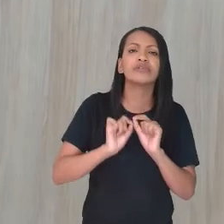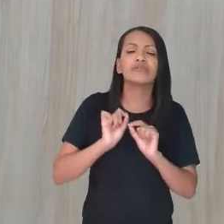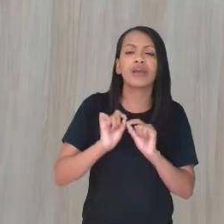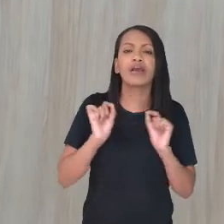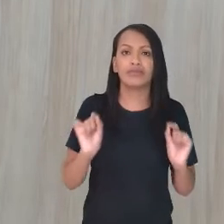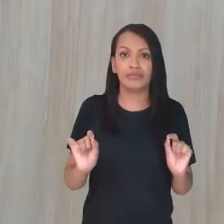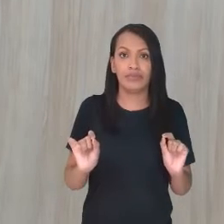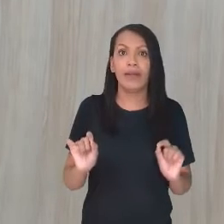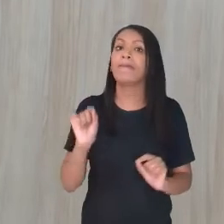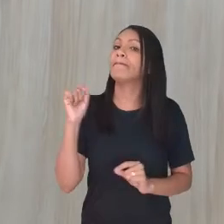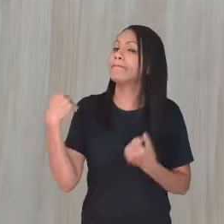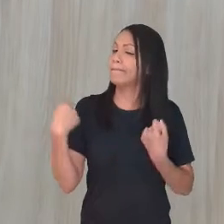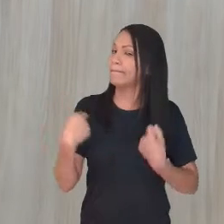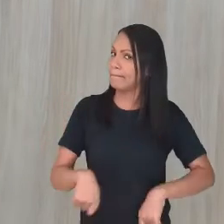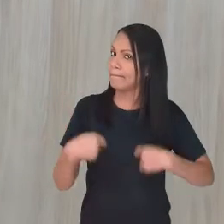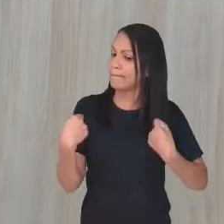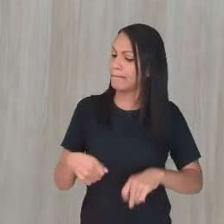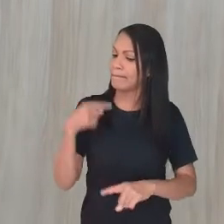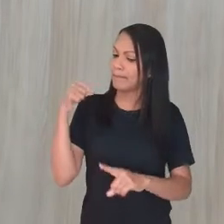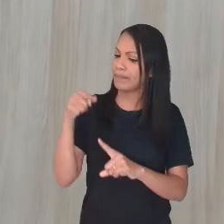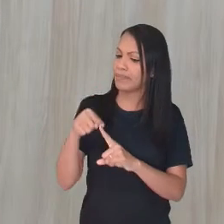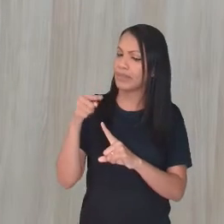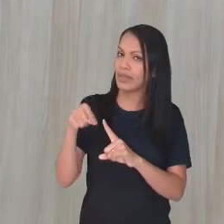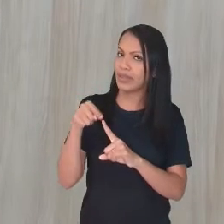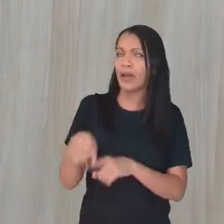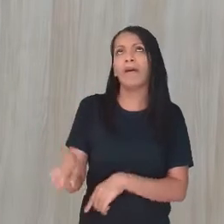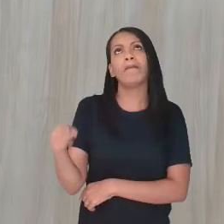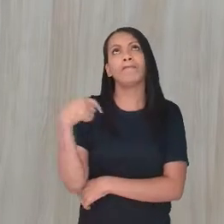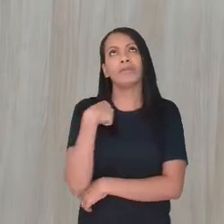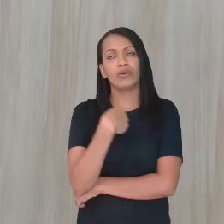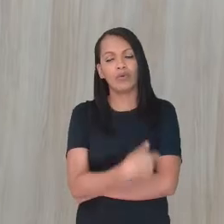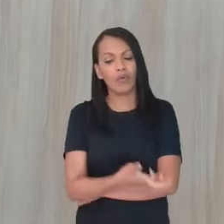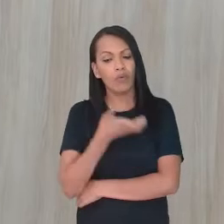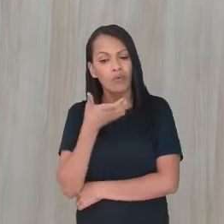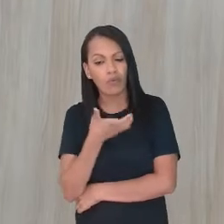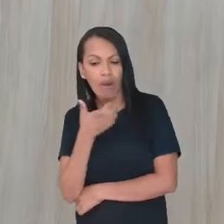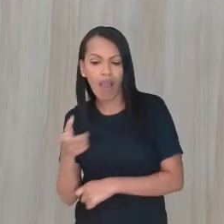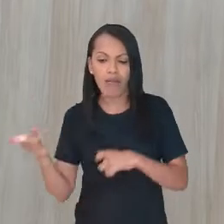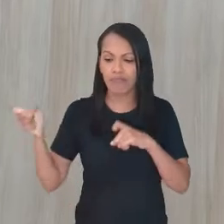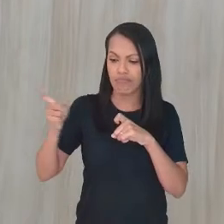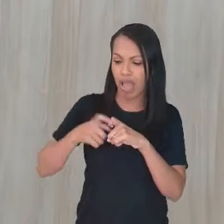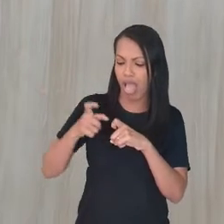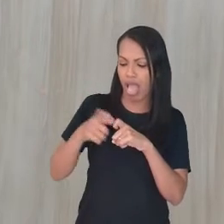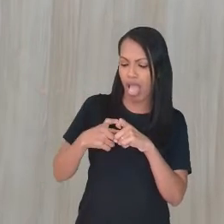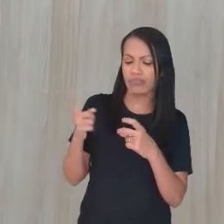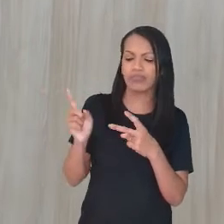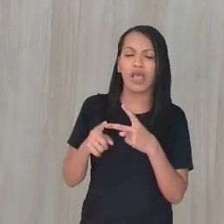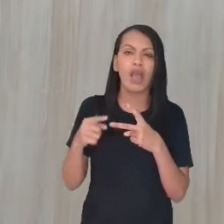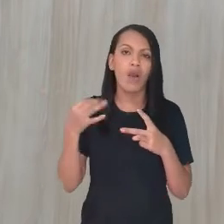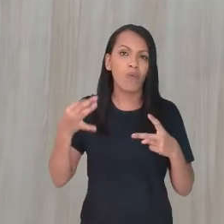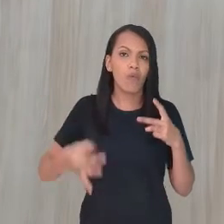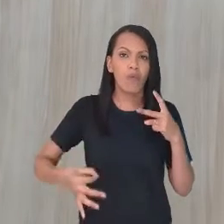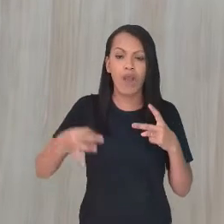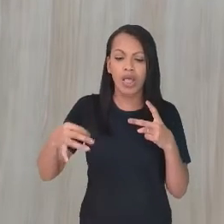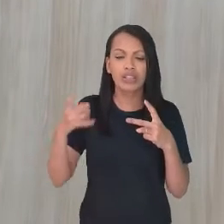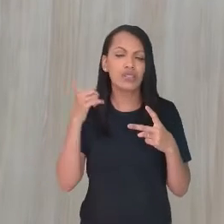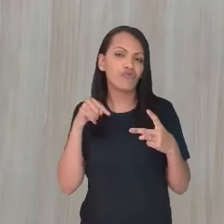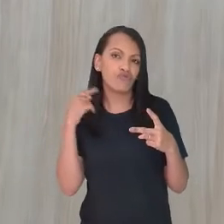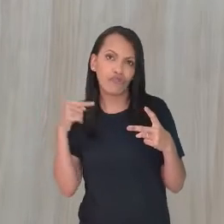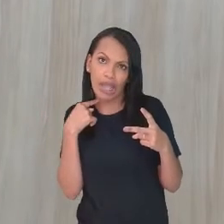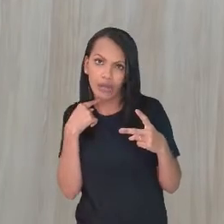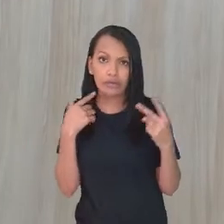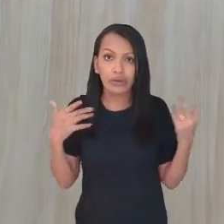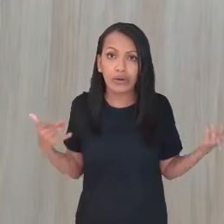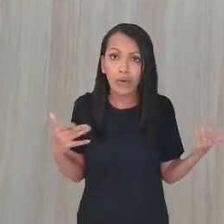precisa desse objetivo. Ah, professora, eu quero ser médica, eu quero ser advogado, eu quero ser... Então, qual é o seu